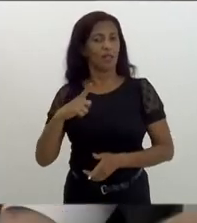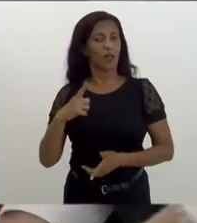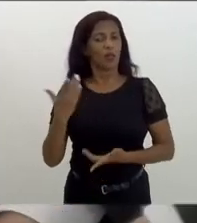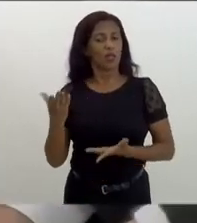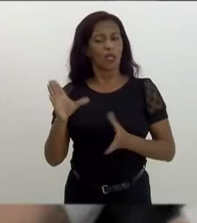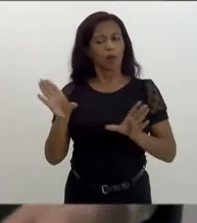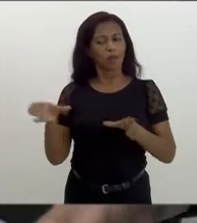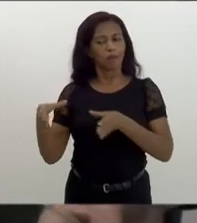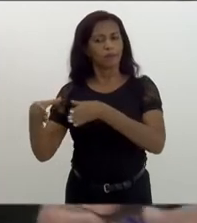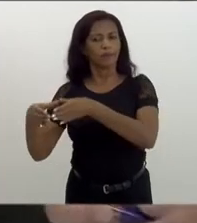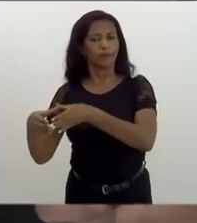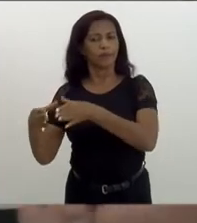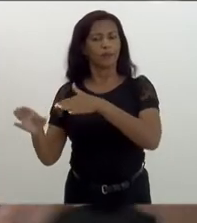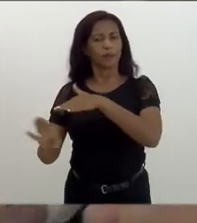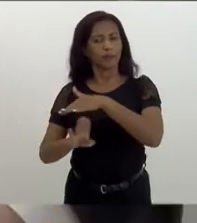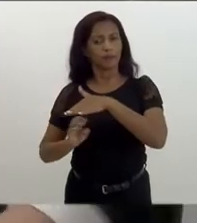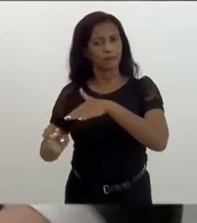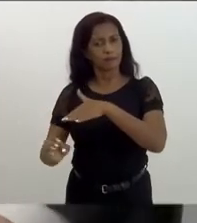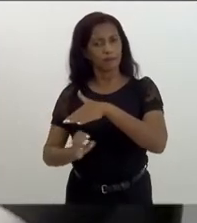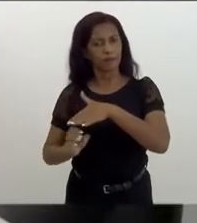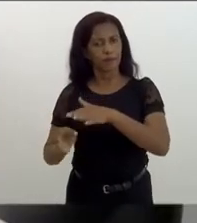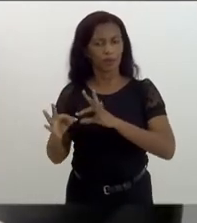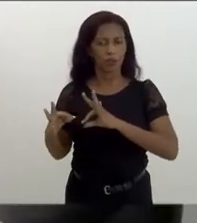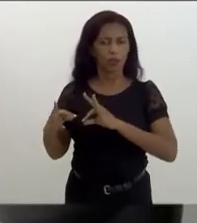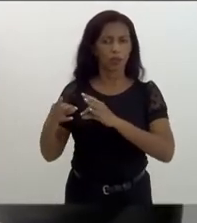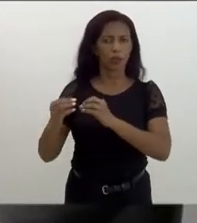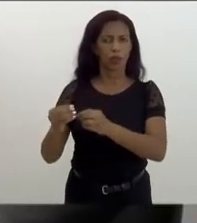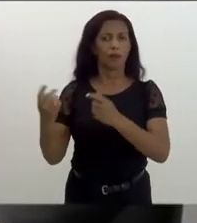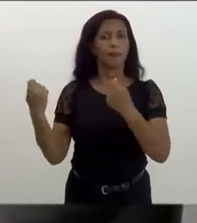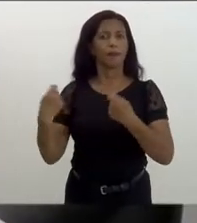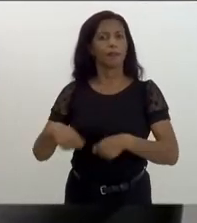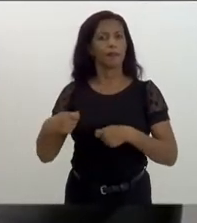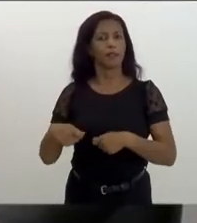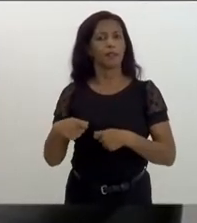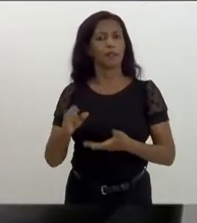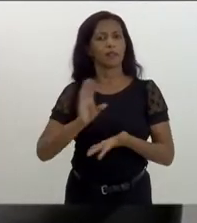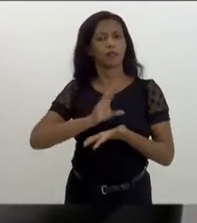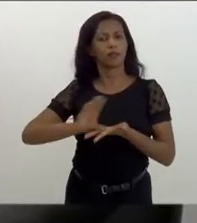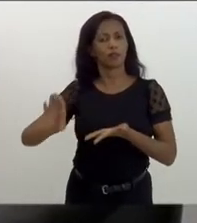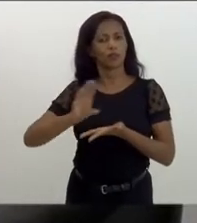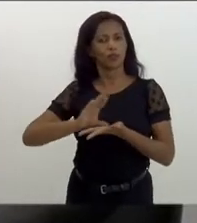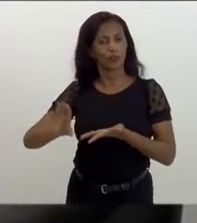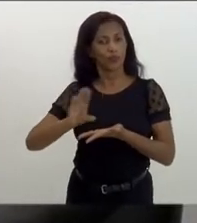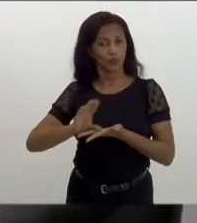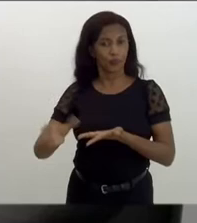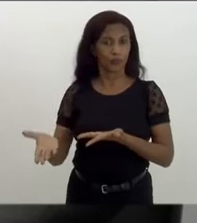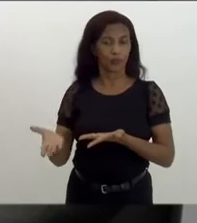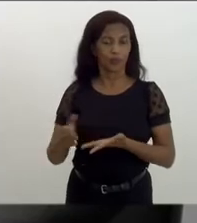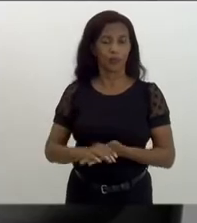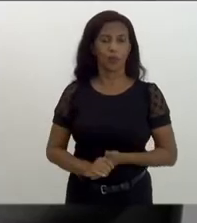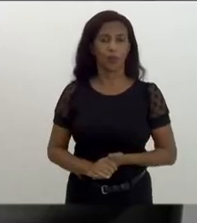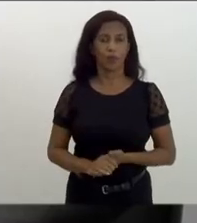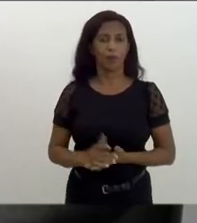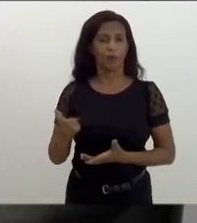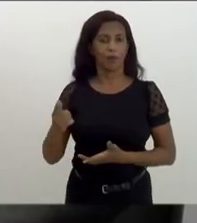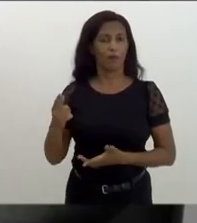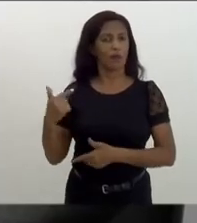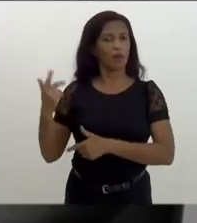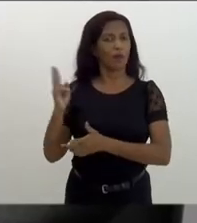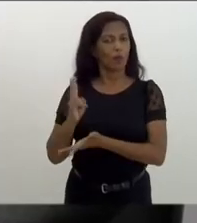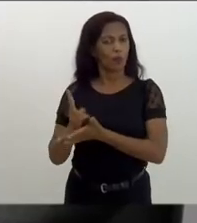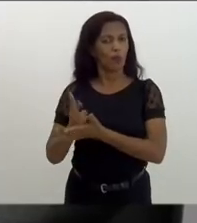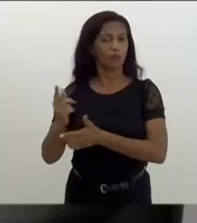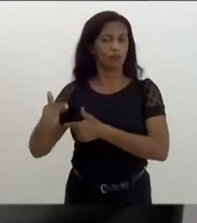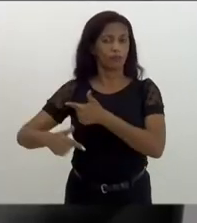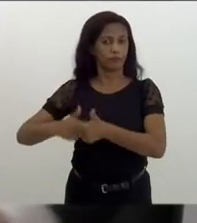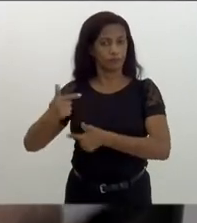boa parte dessas empresas são totalmente dependentes do recurso do Tesouro como falei a pouco para o seu custeio